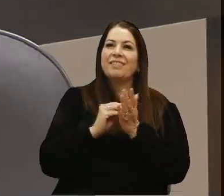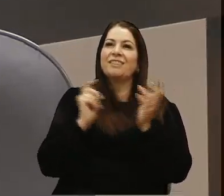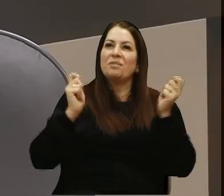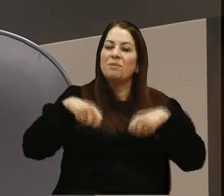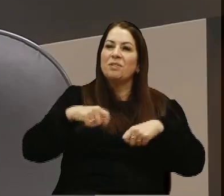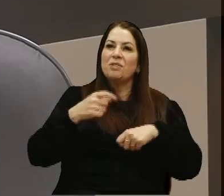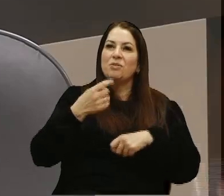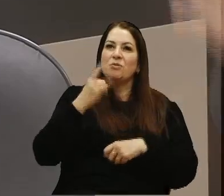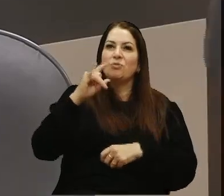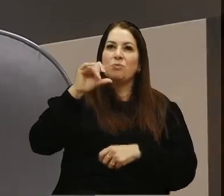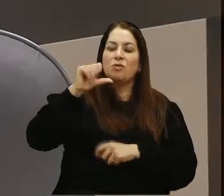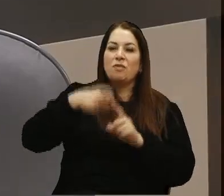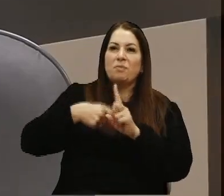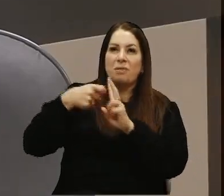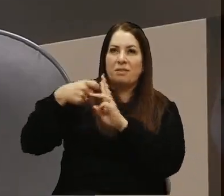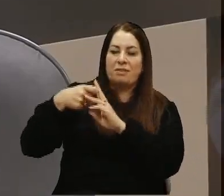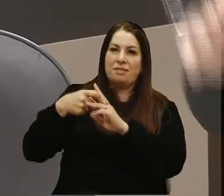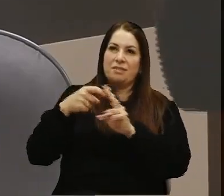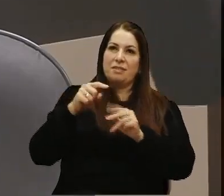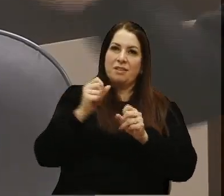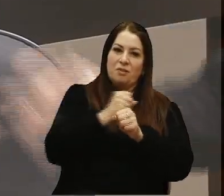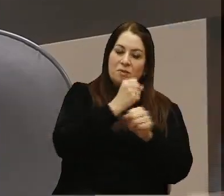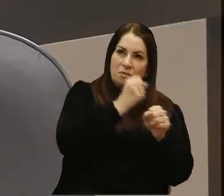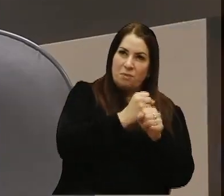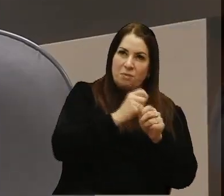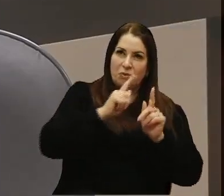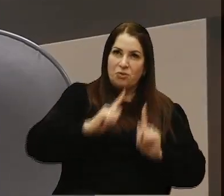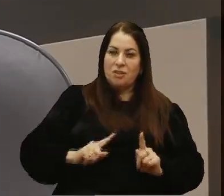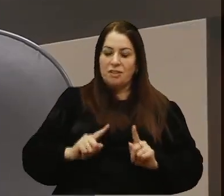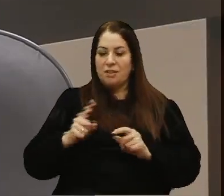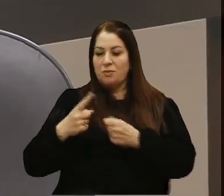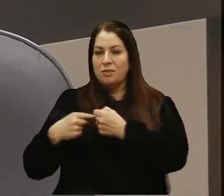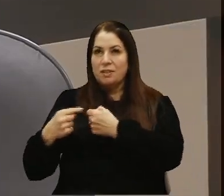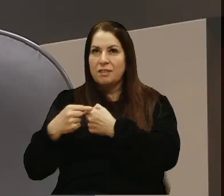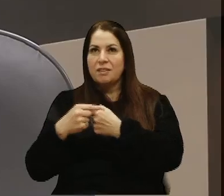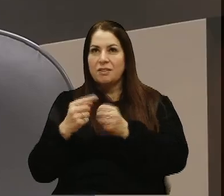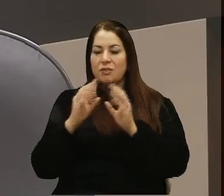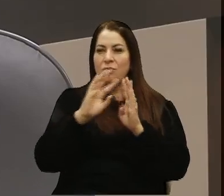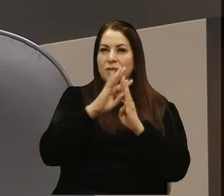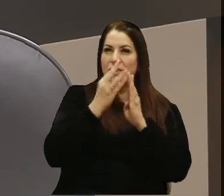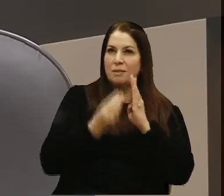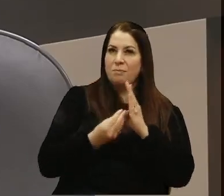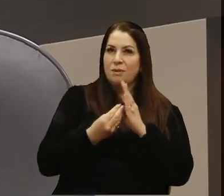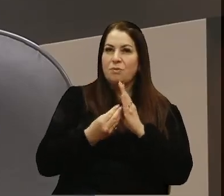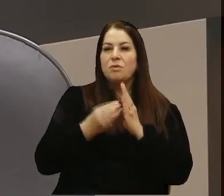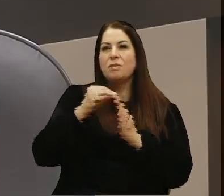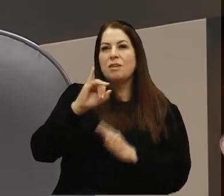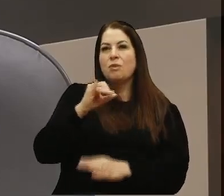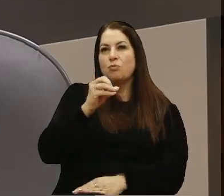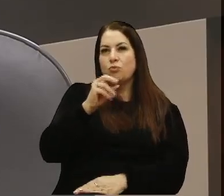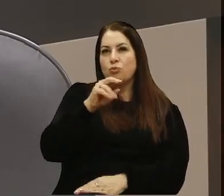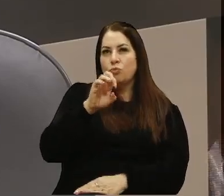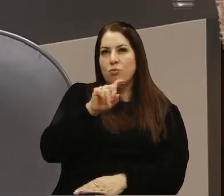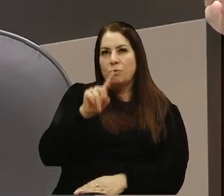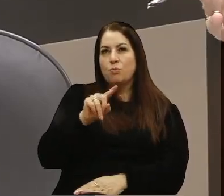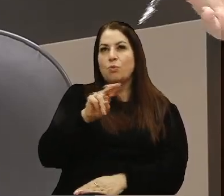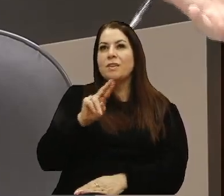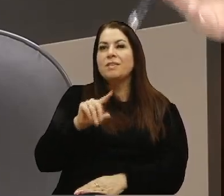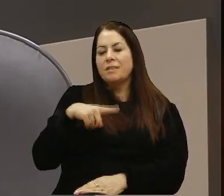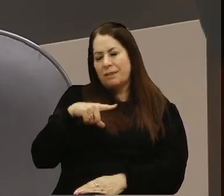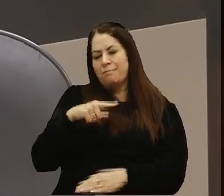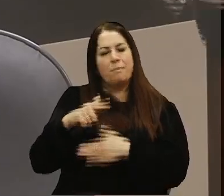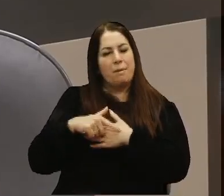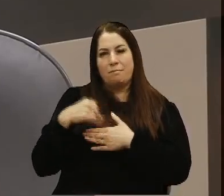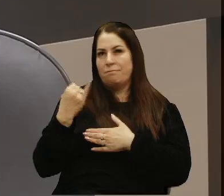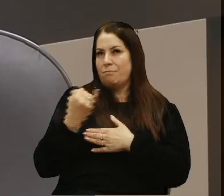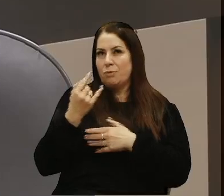últimos 9 meses. Até tanto nas obras, como na gestão urbana, como no SAMAI, tem o João Wes, que faz um excelente papel. O João Wes tem um